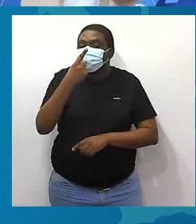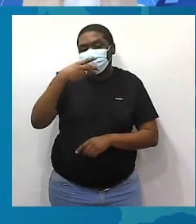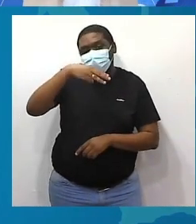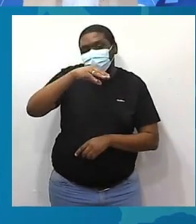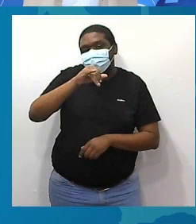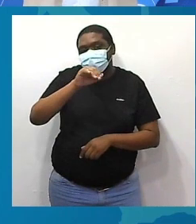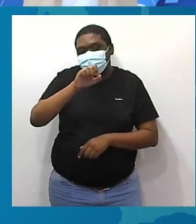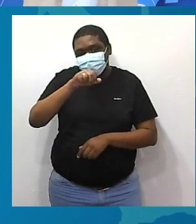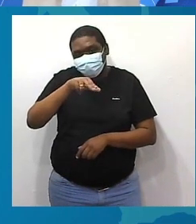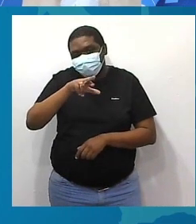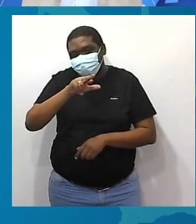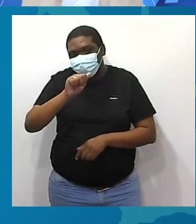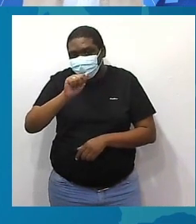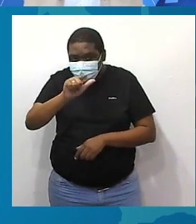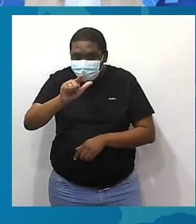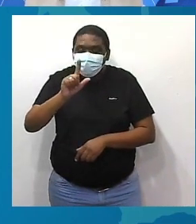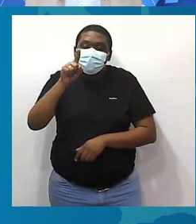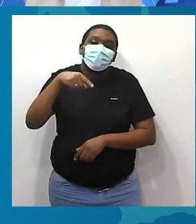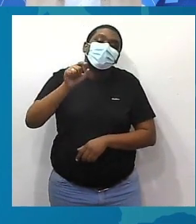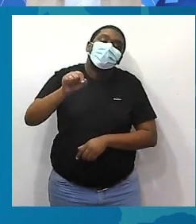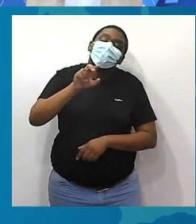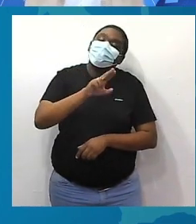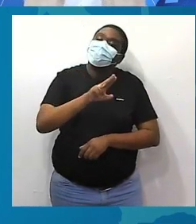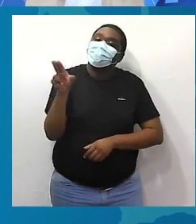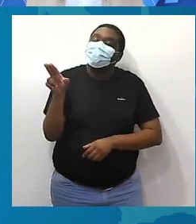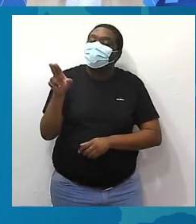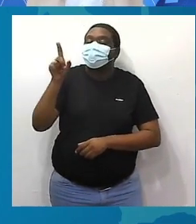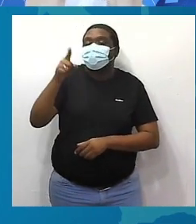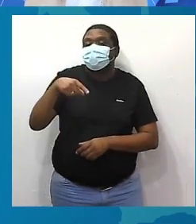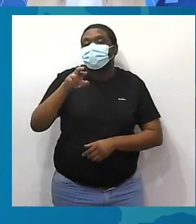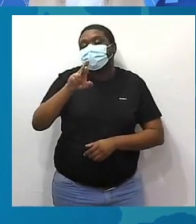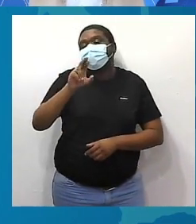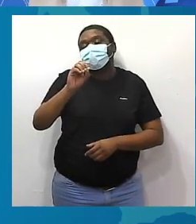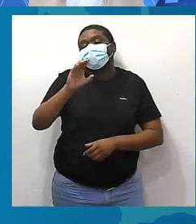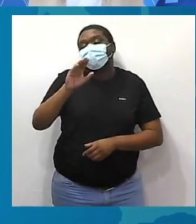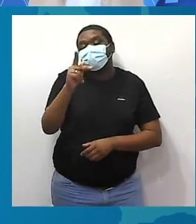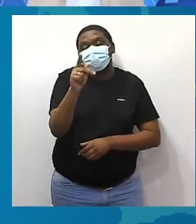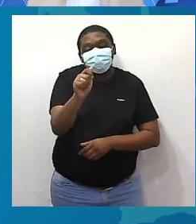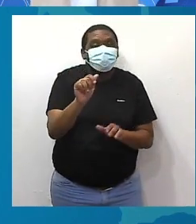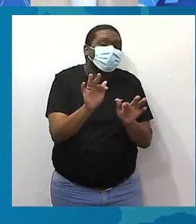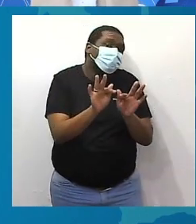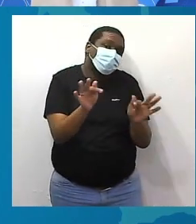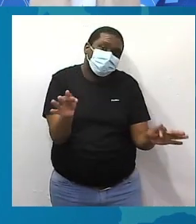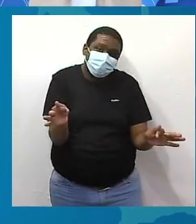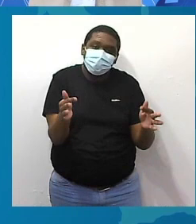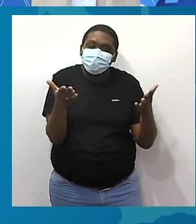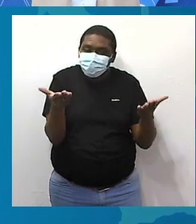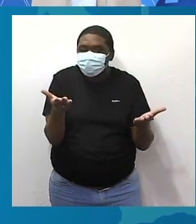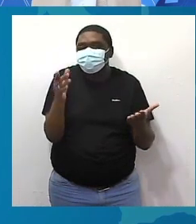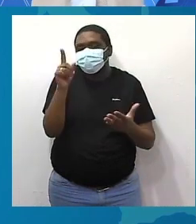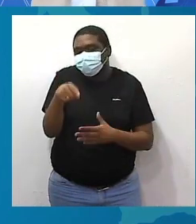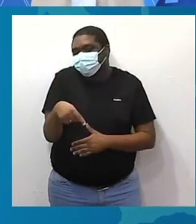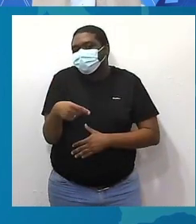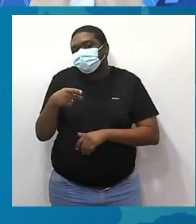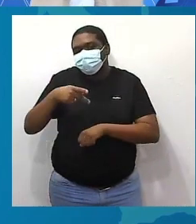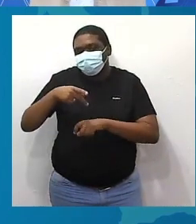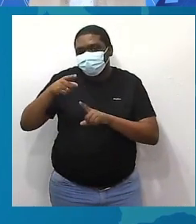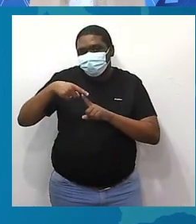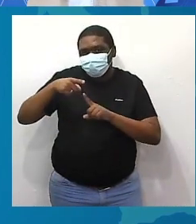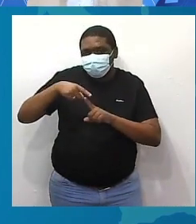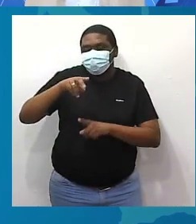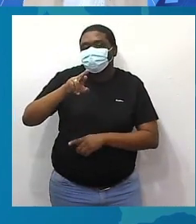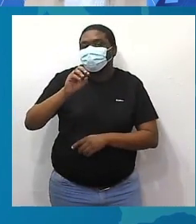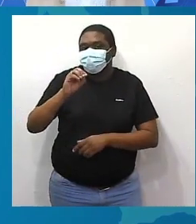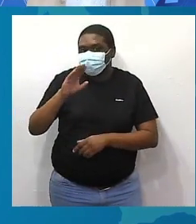sua composição, a gente chama ela de rochas simples. Elas são consideradas como rochas